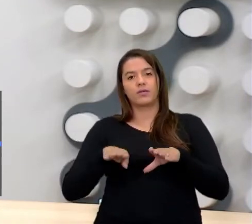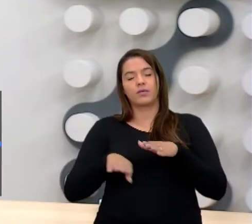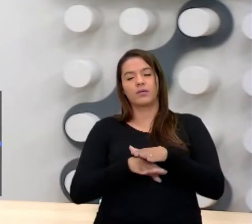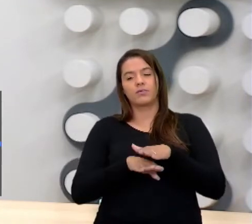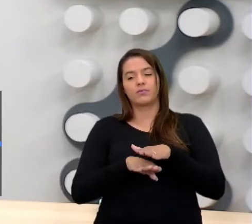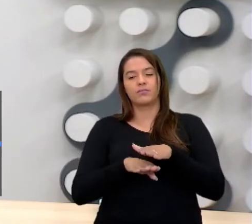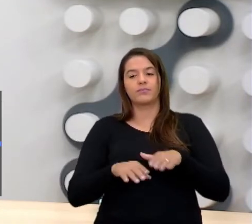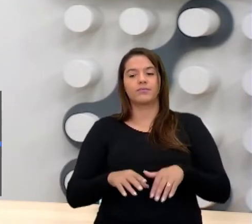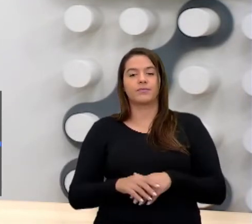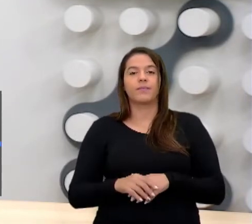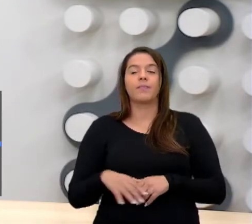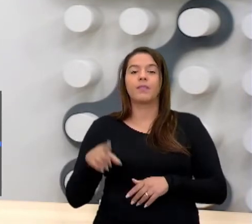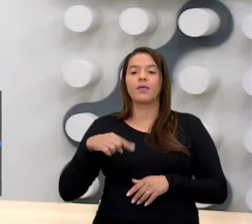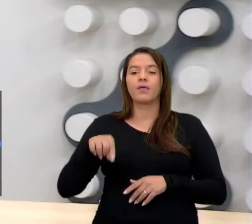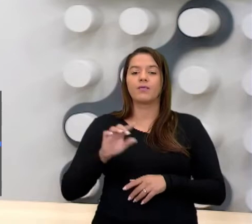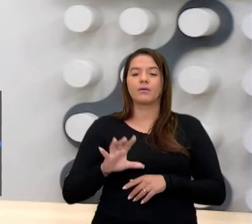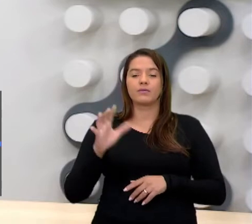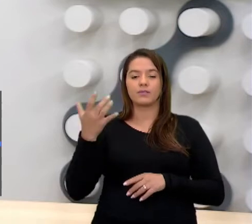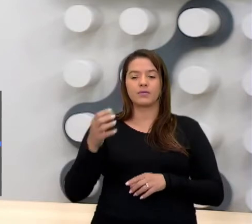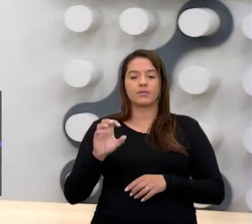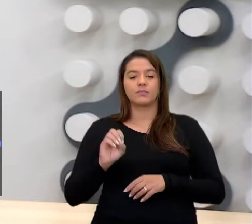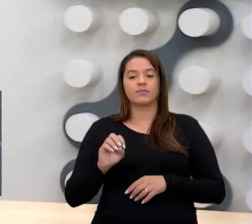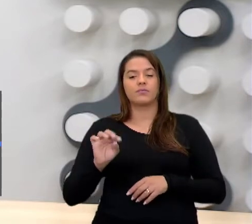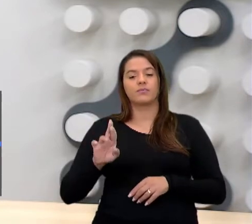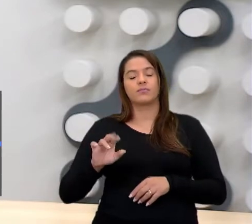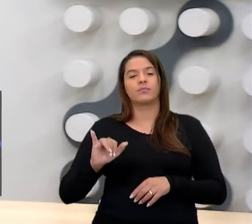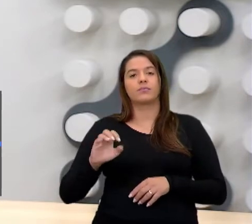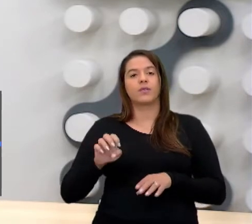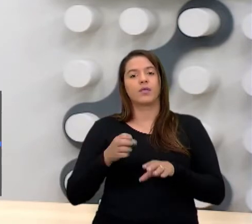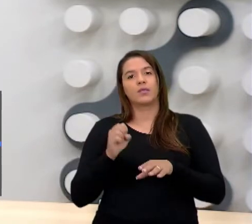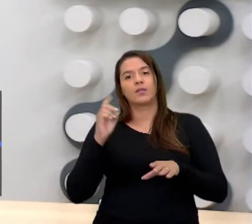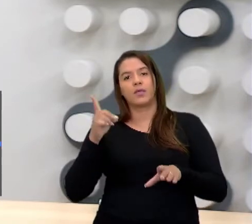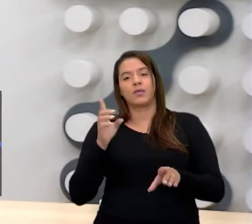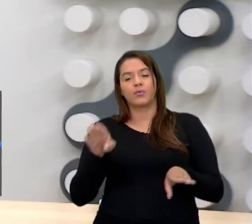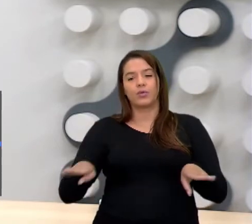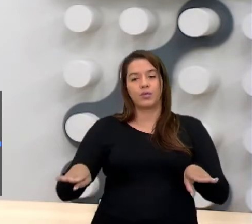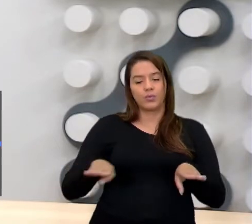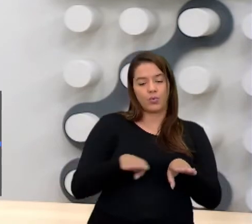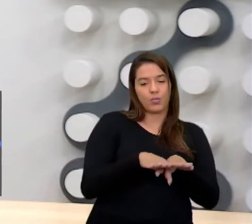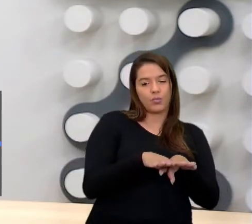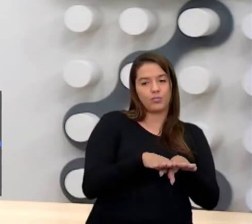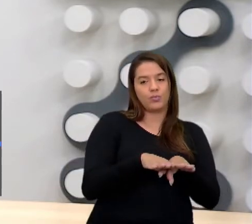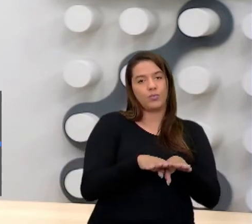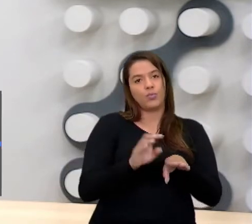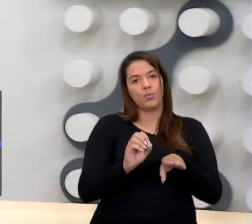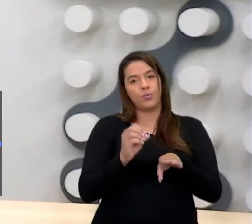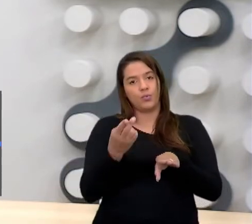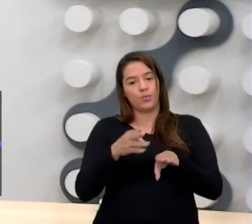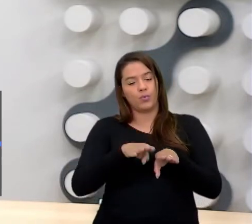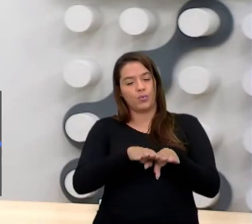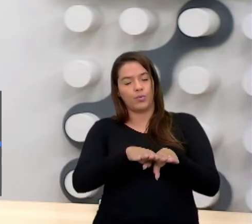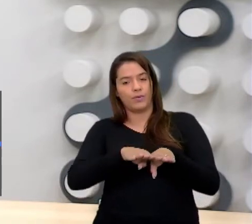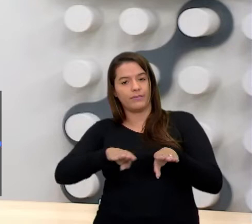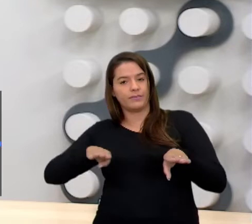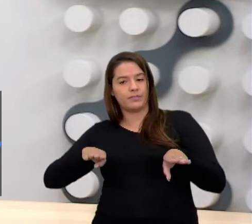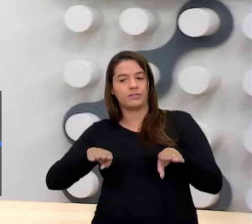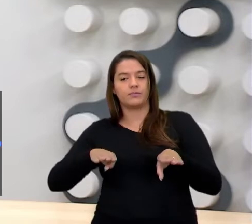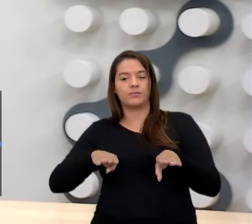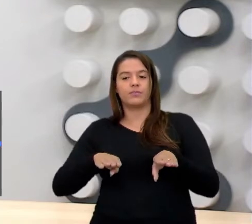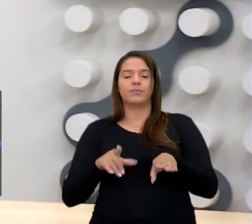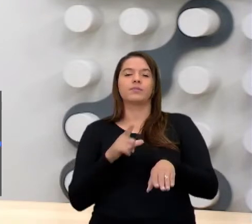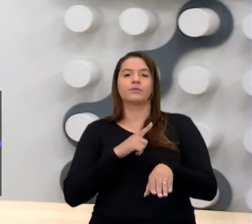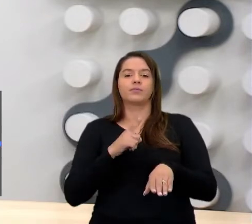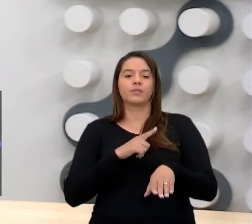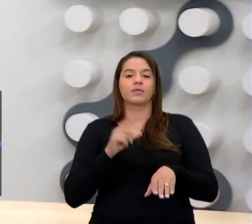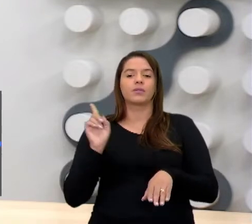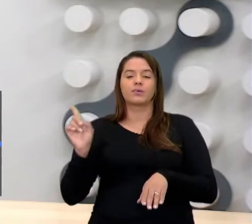orogênese. Só que na orogênese há encontro ou afastamento de placas tectônicas. Isso não acontece nesse